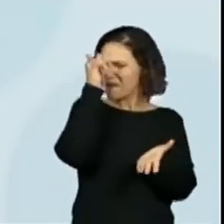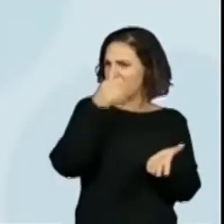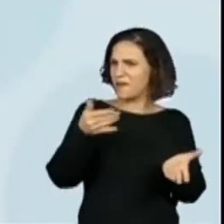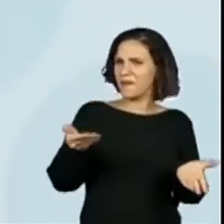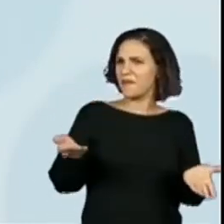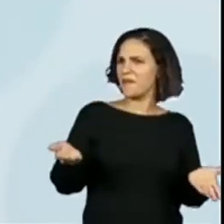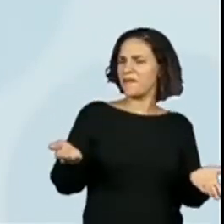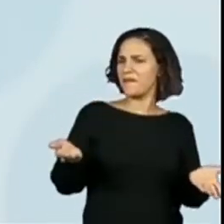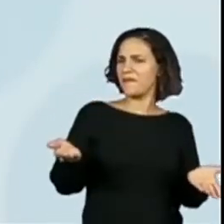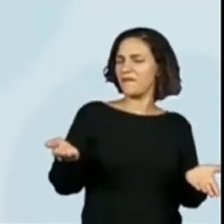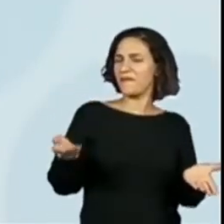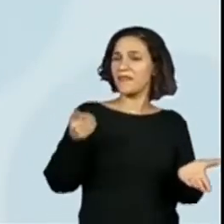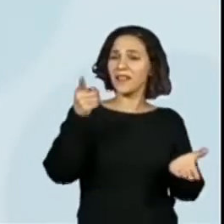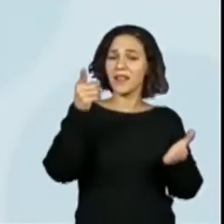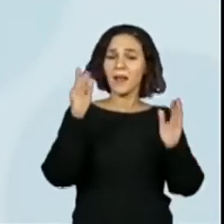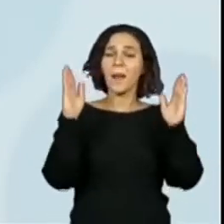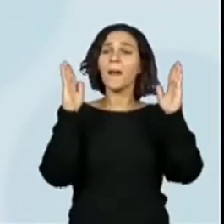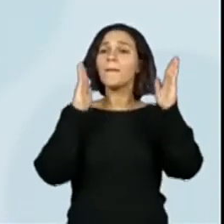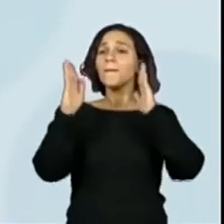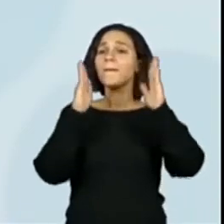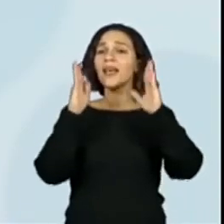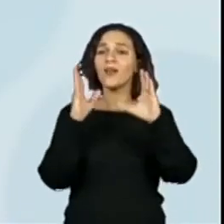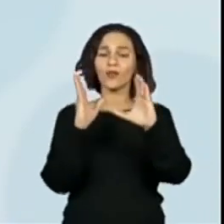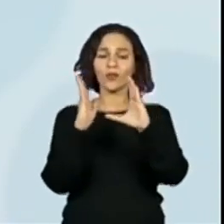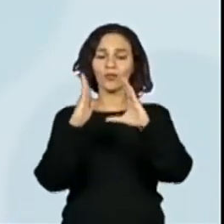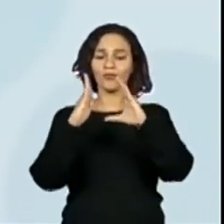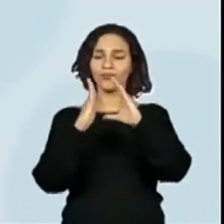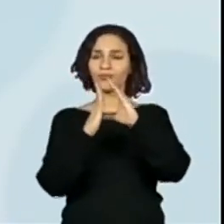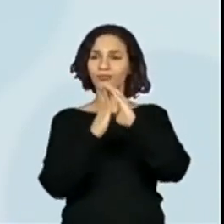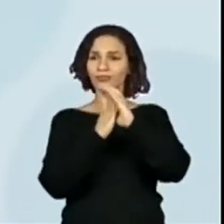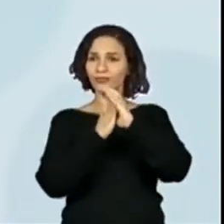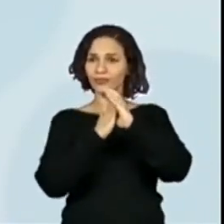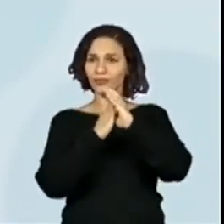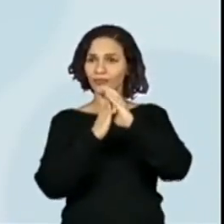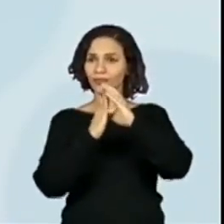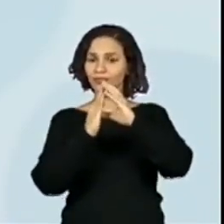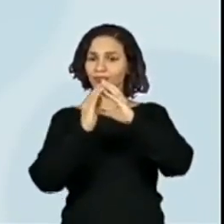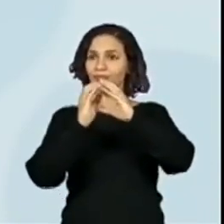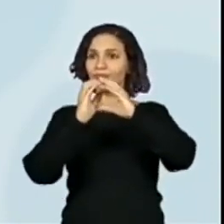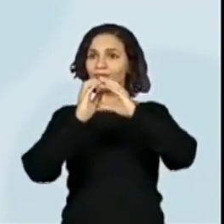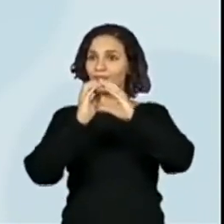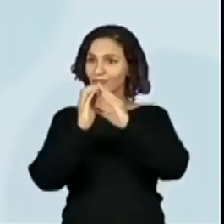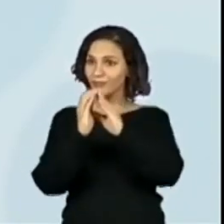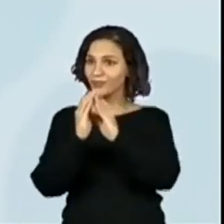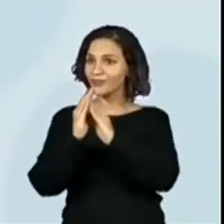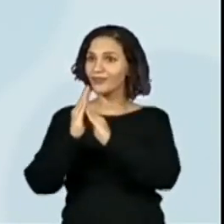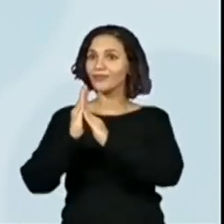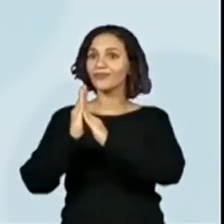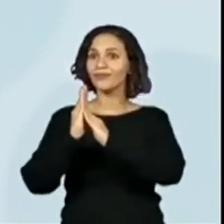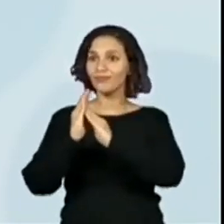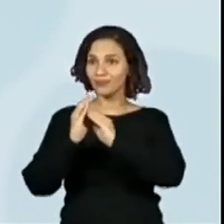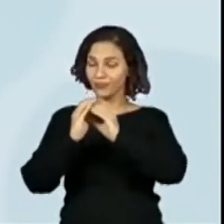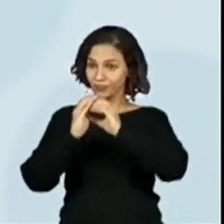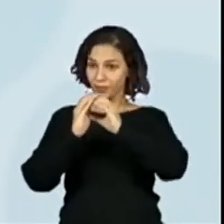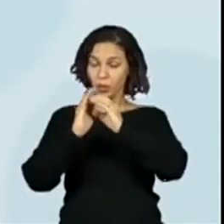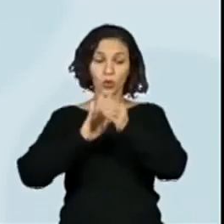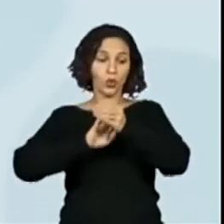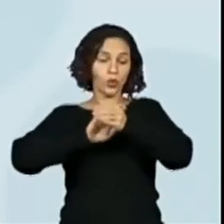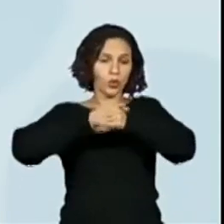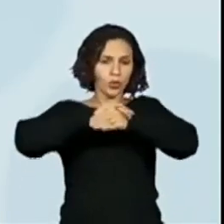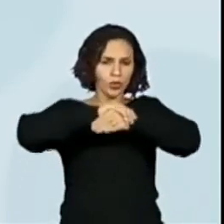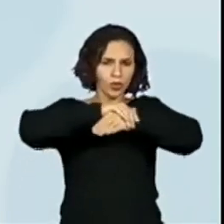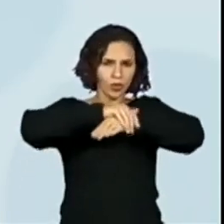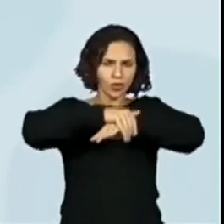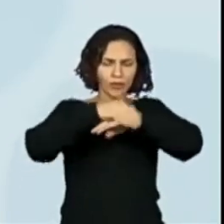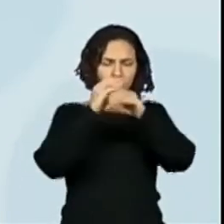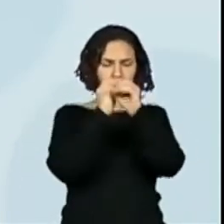na fase nova você sempre se desfaz e depois volta, na noite a aparecer, crescer